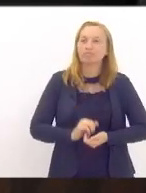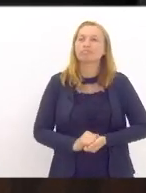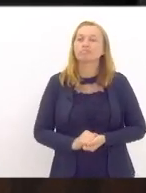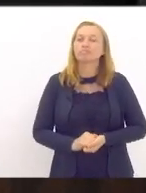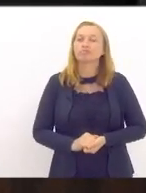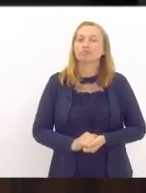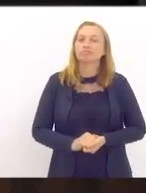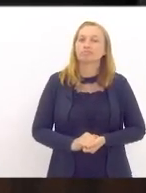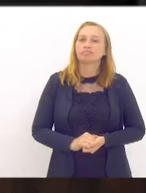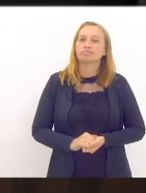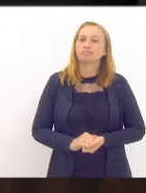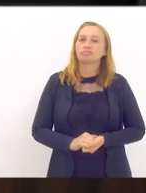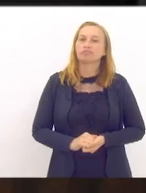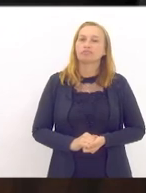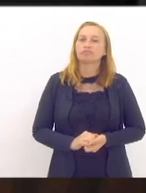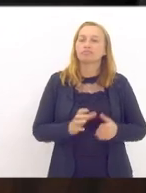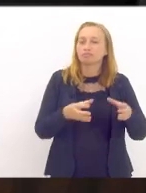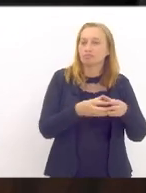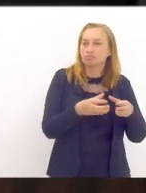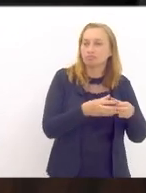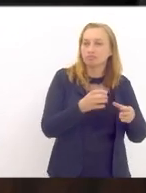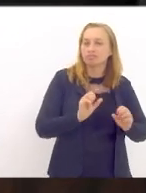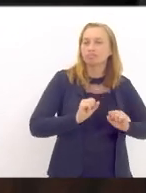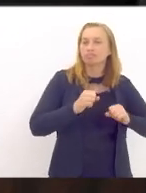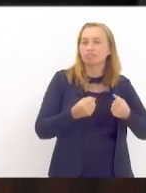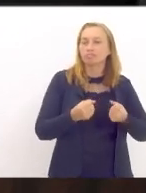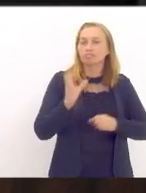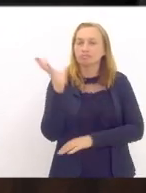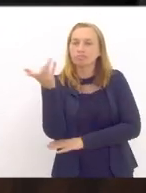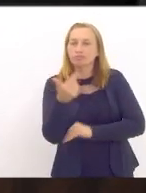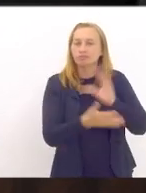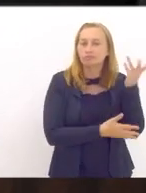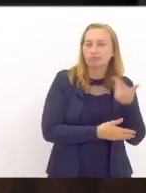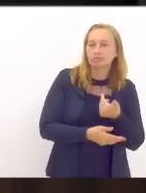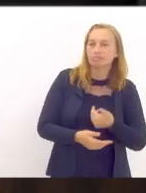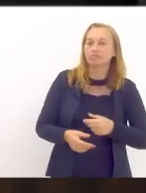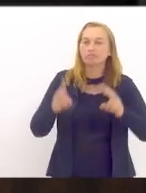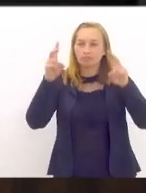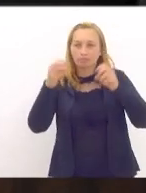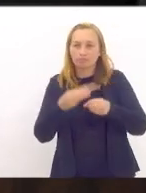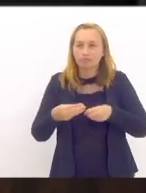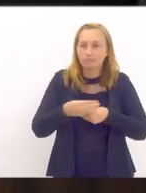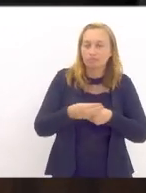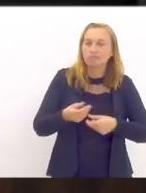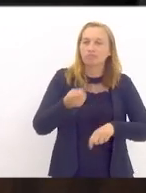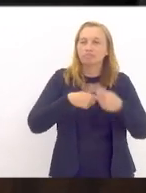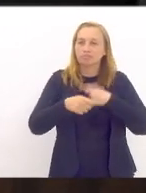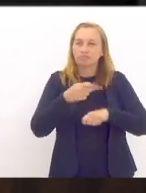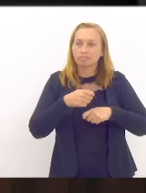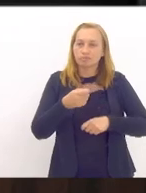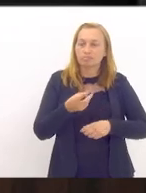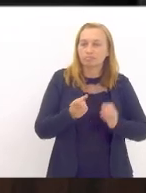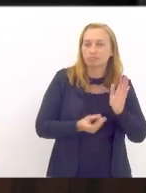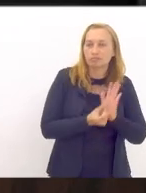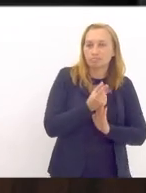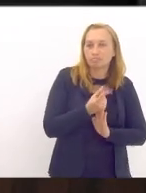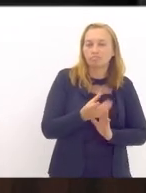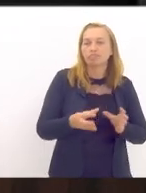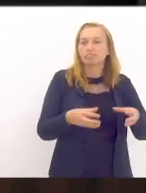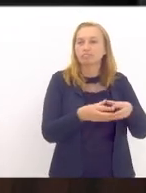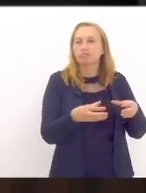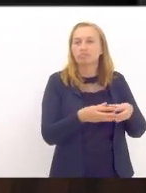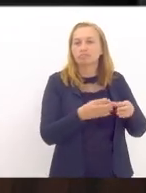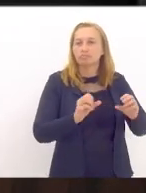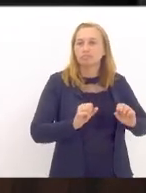dependendo de pareceres nas comissões defesa do meio ambiente saneamento ambiental assuntos municipais economia e o orçamento pela